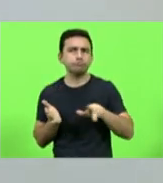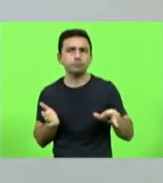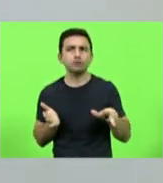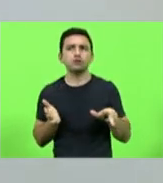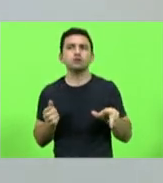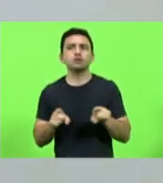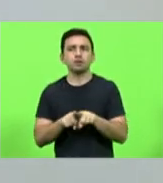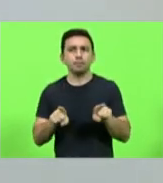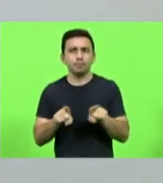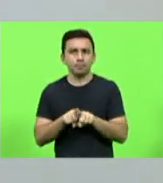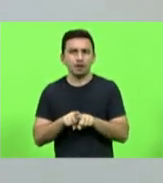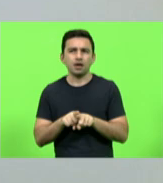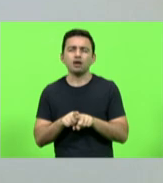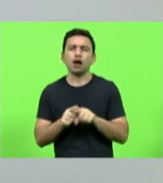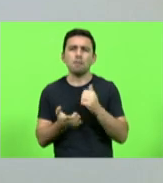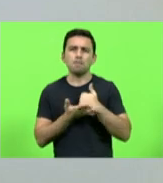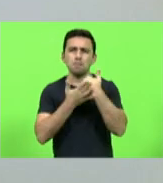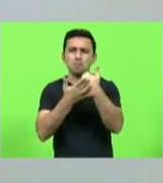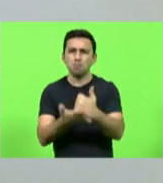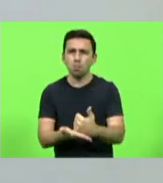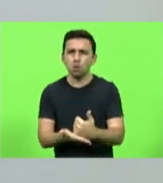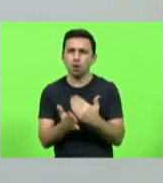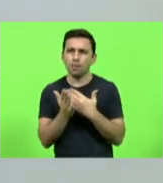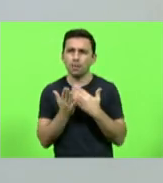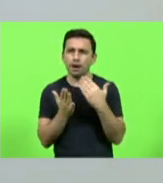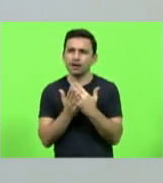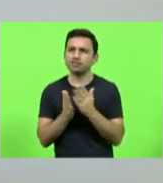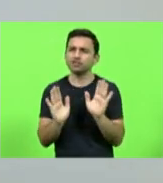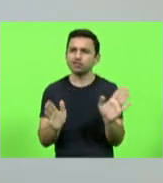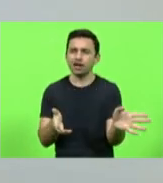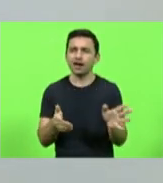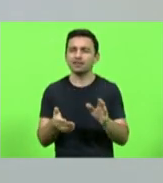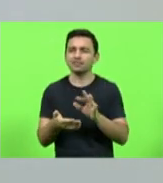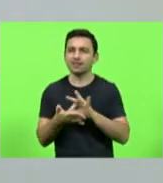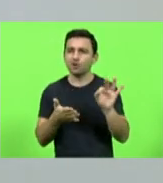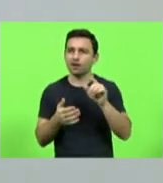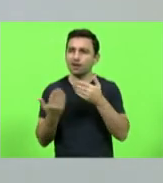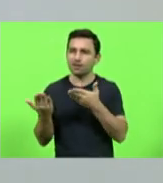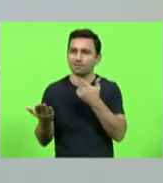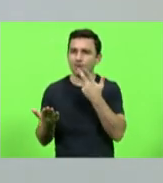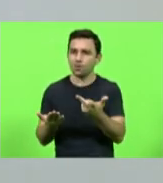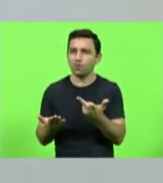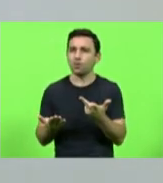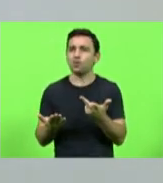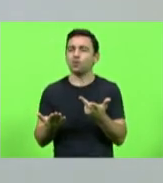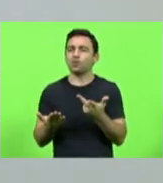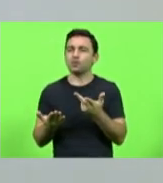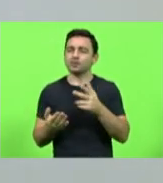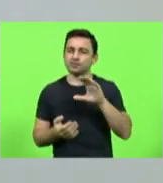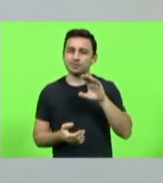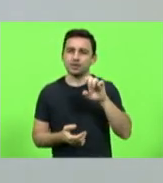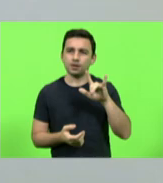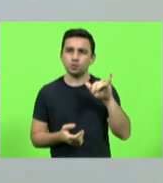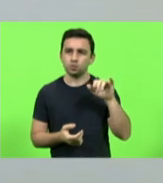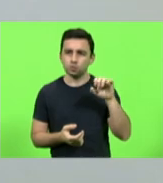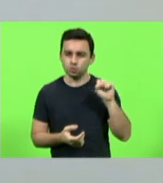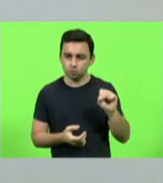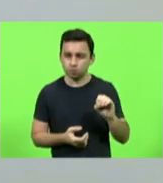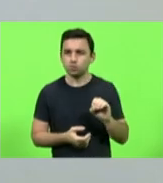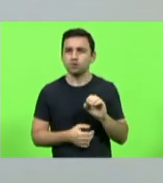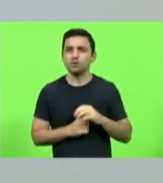diversos subsídios, como destacou aí a fala do Celso, né, que inclusive participou desse